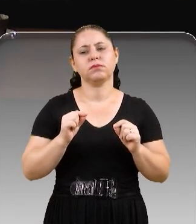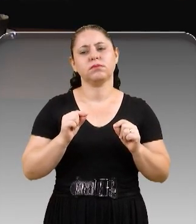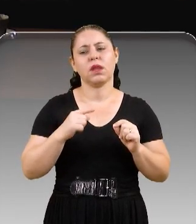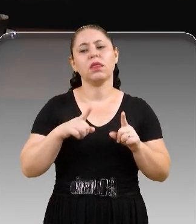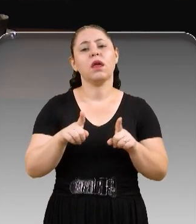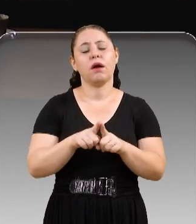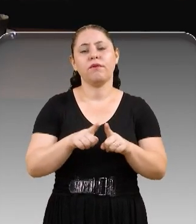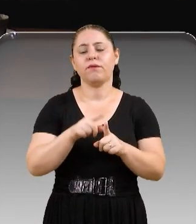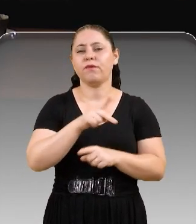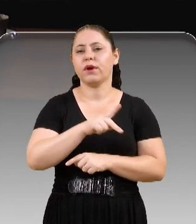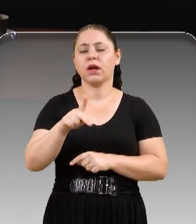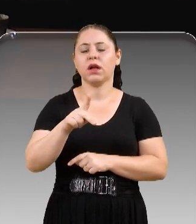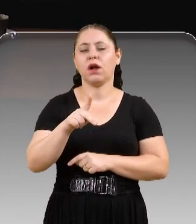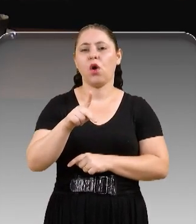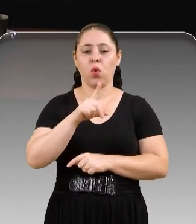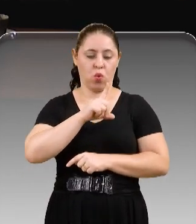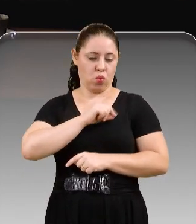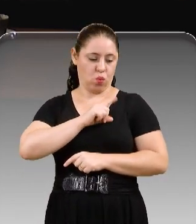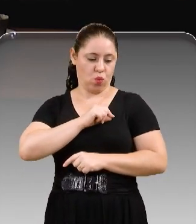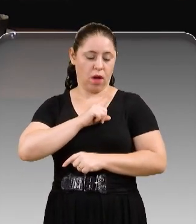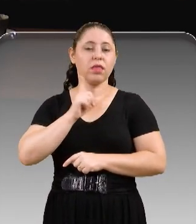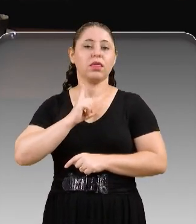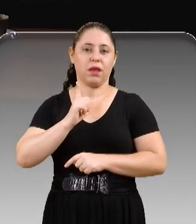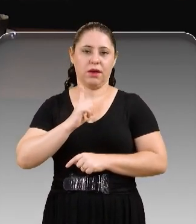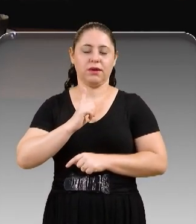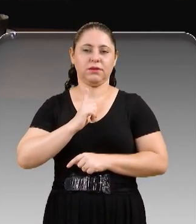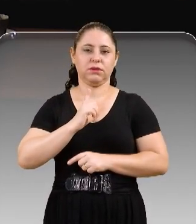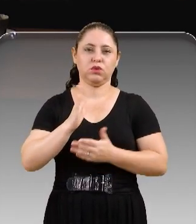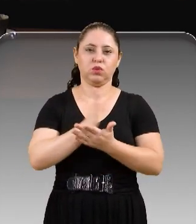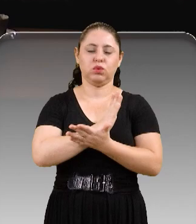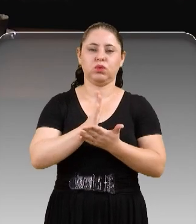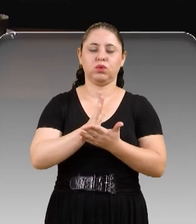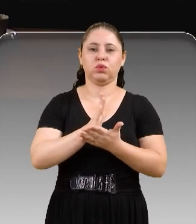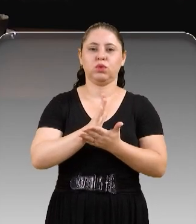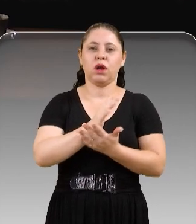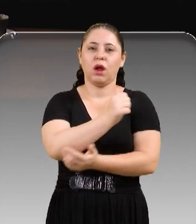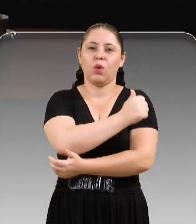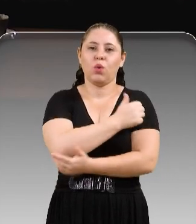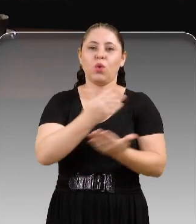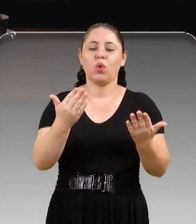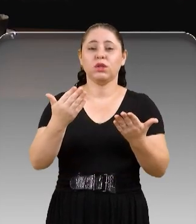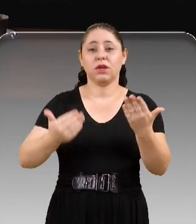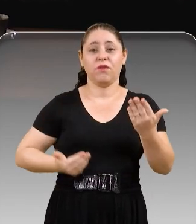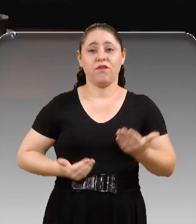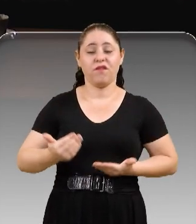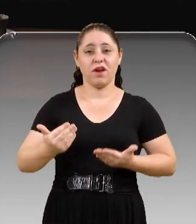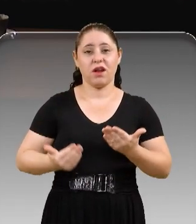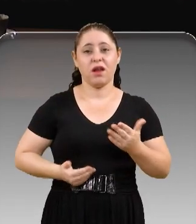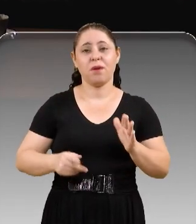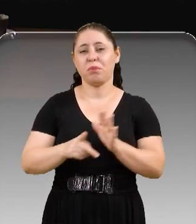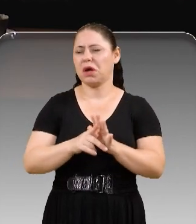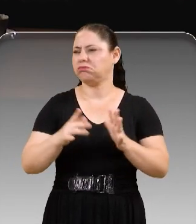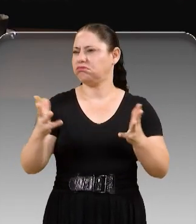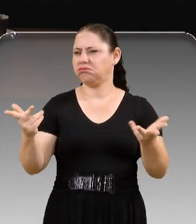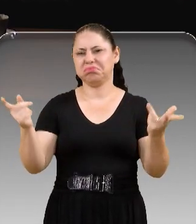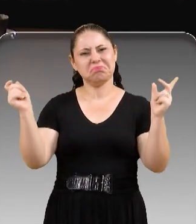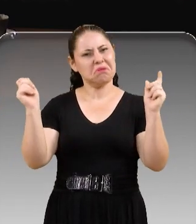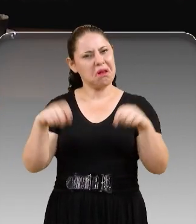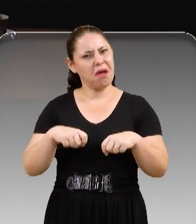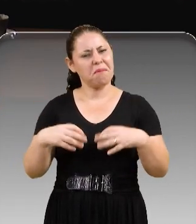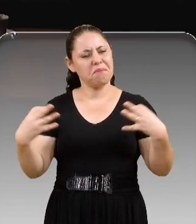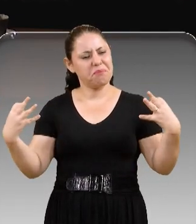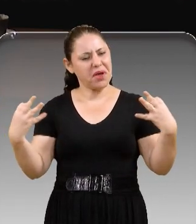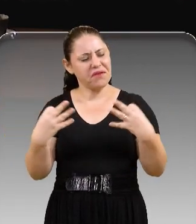lecionando na Universidade Católica Dom Bosco, né? Tem alunos formados por lá que hoje são profissionais espetaculares,